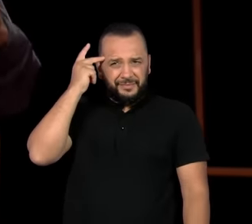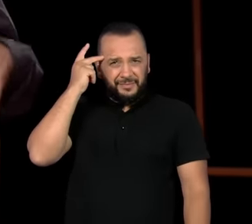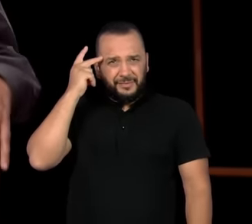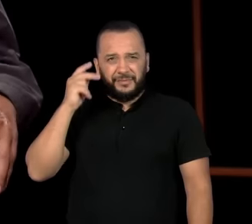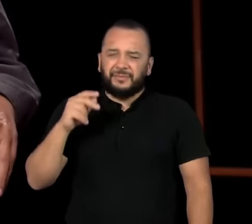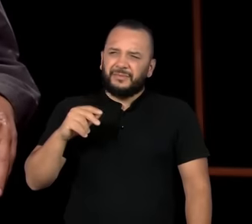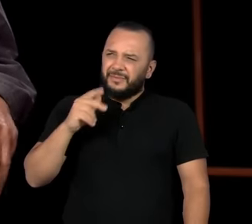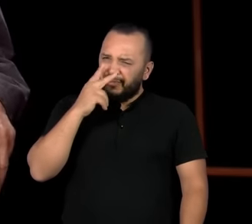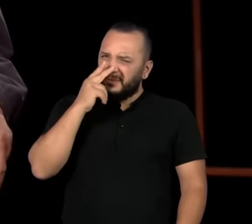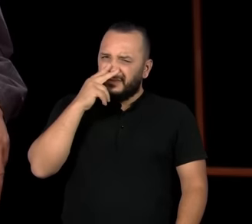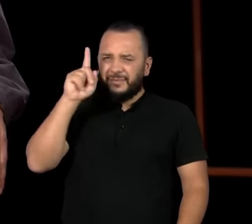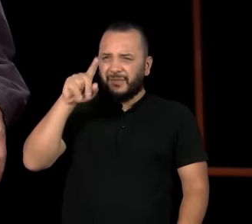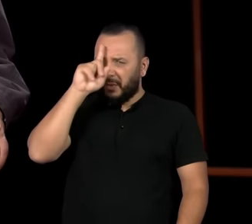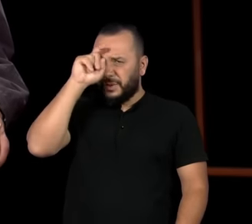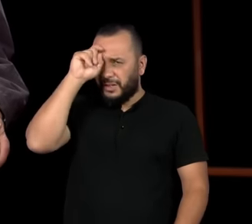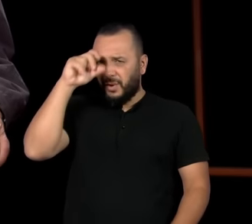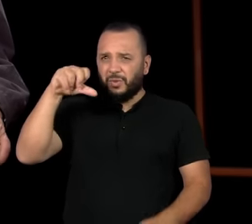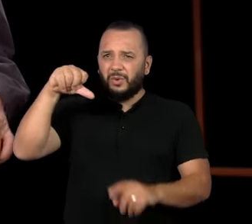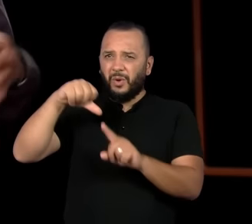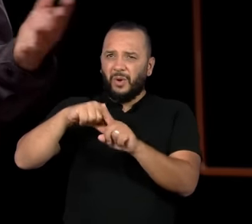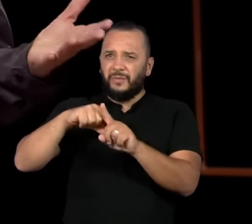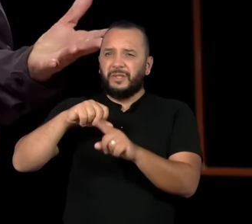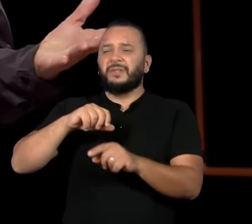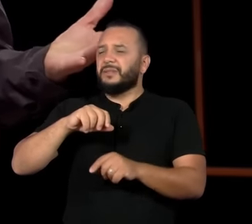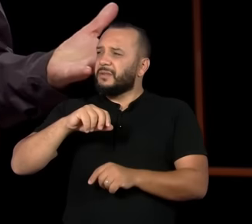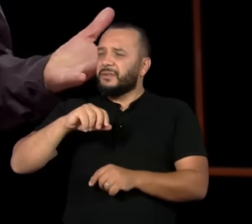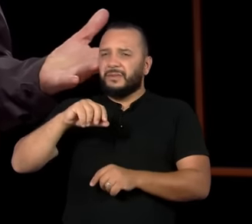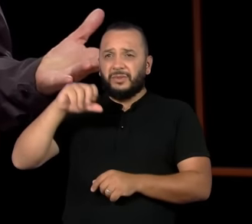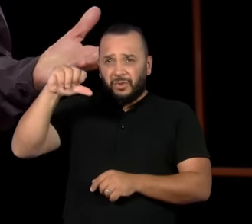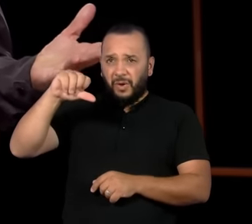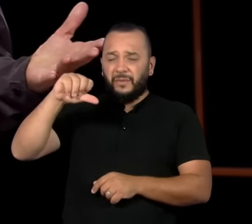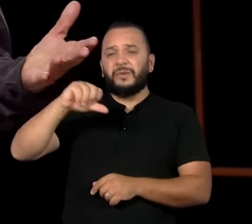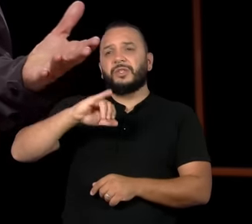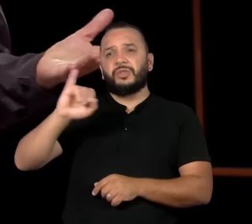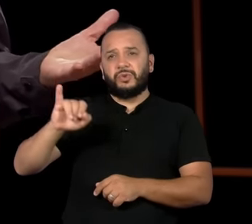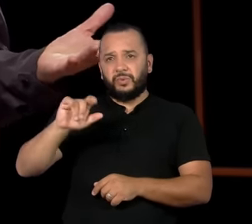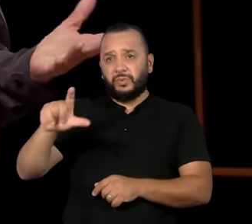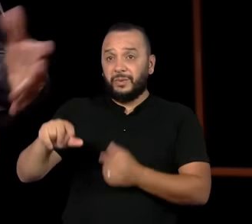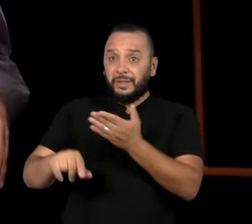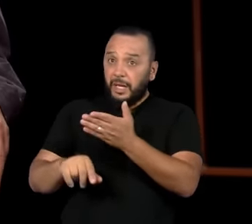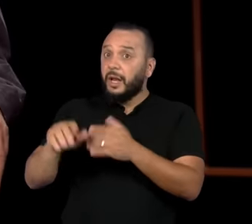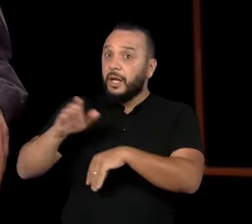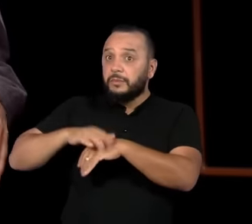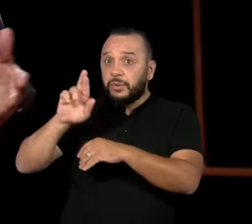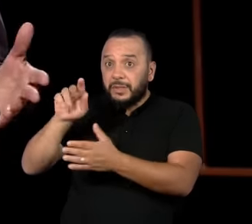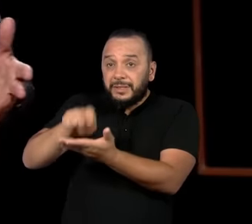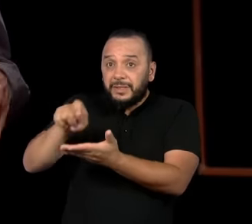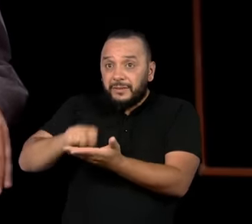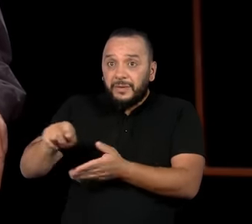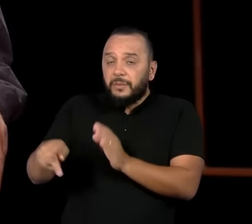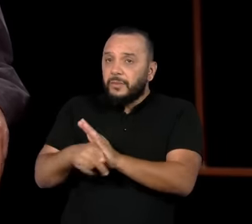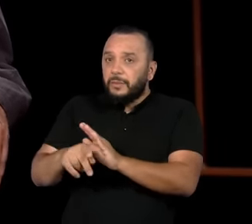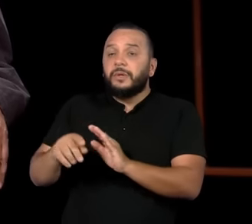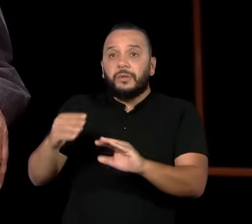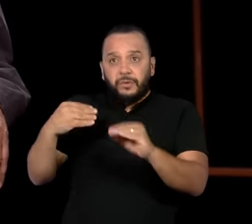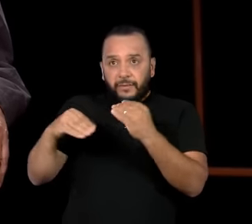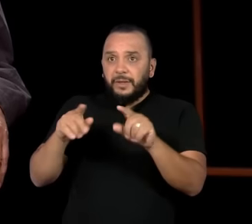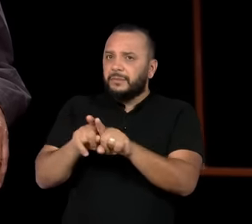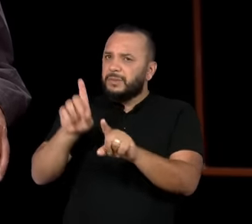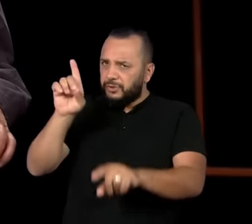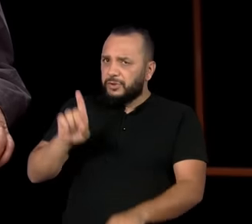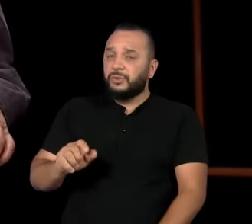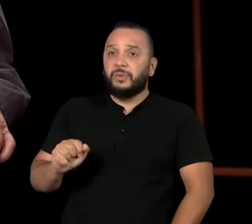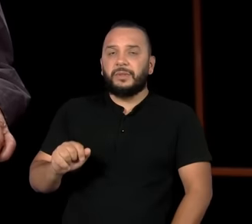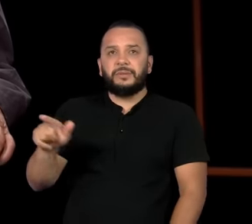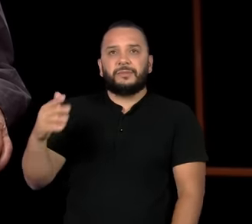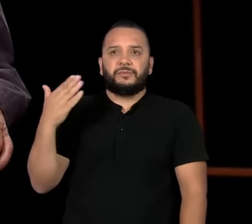9 de julho, se não me engano. E ele era o autor da novela e diretor. Ele